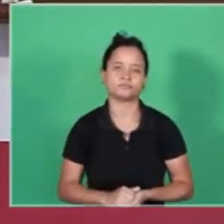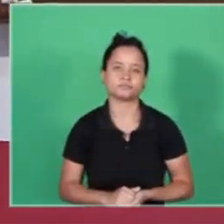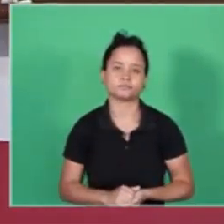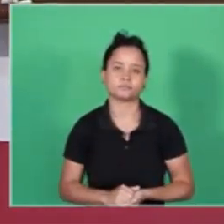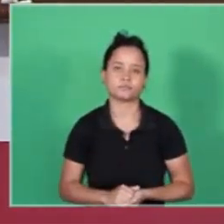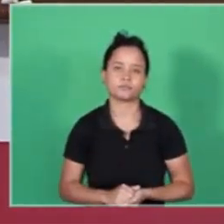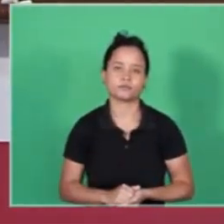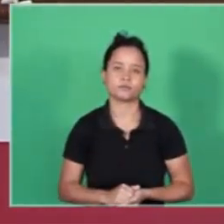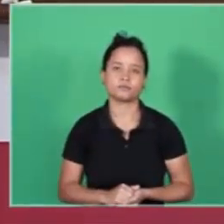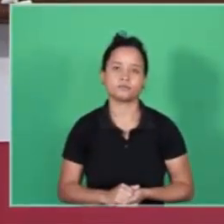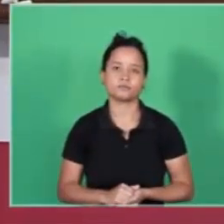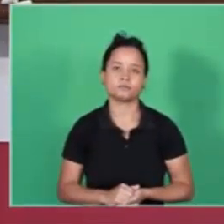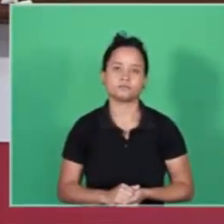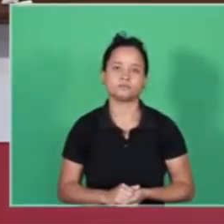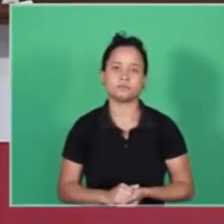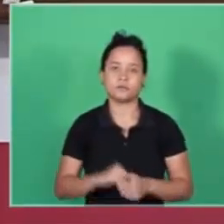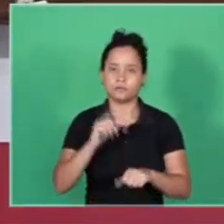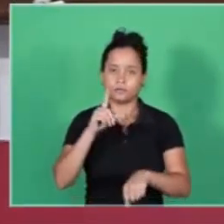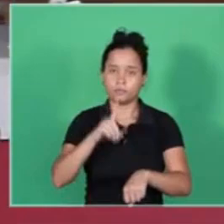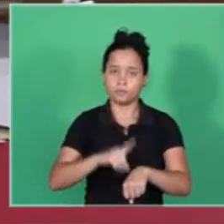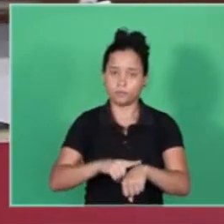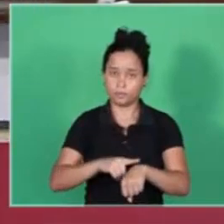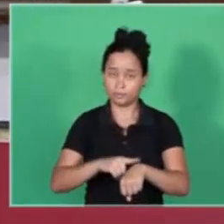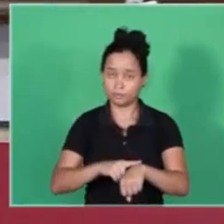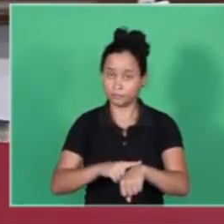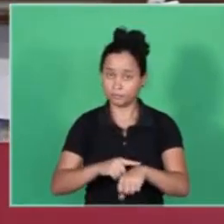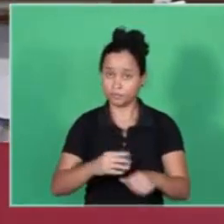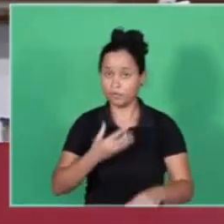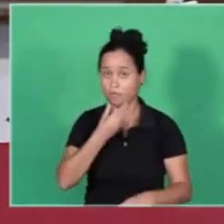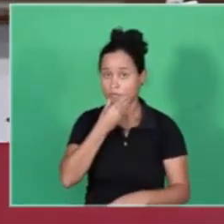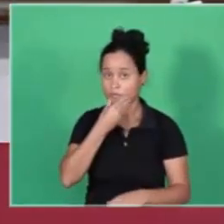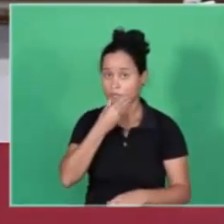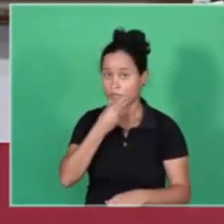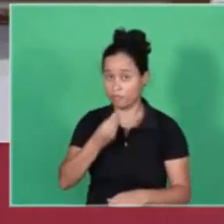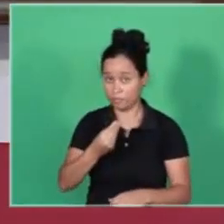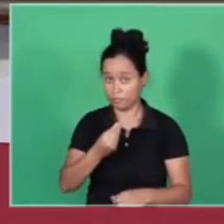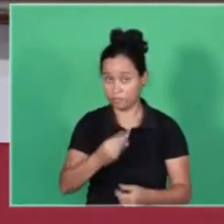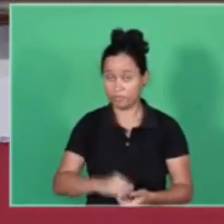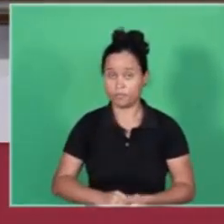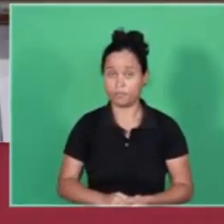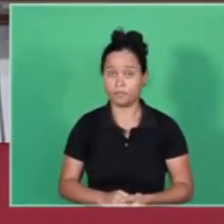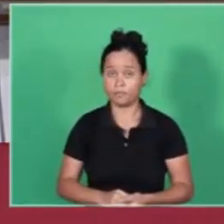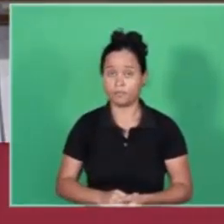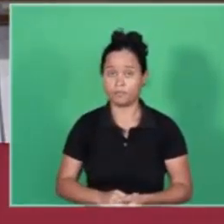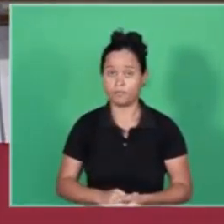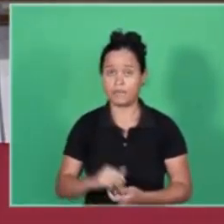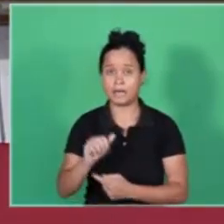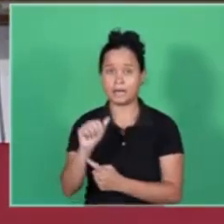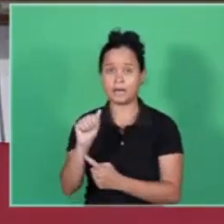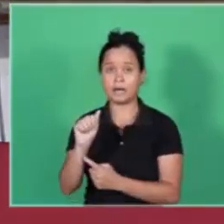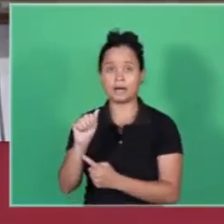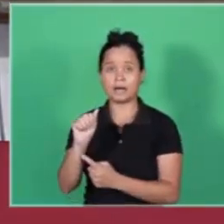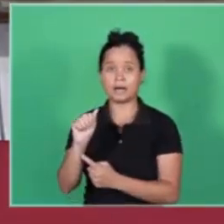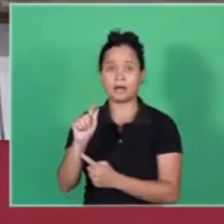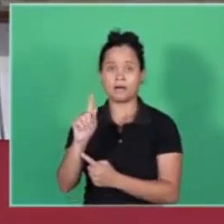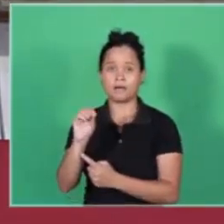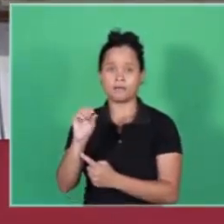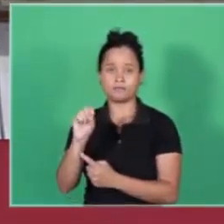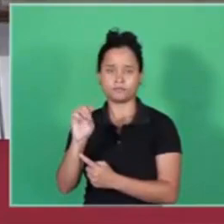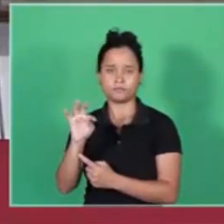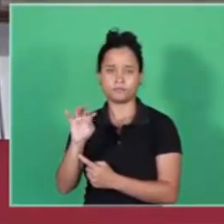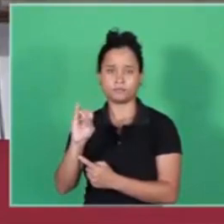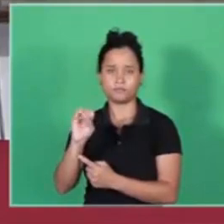Quando o Agostinho usa esses três argumentos, ele usou a razão. Ele entrou na razão para fazer